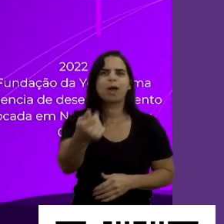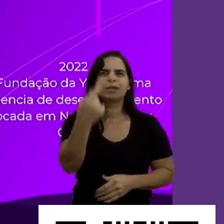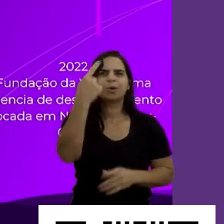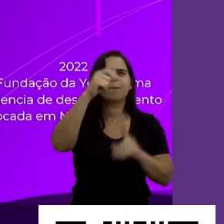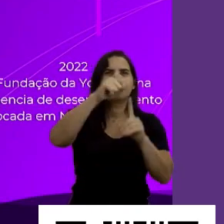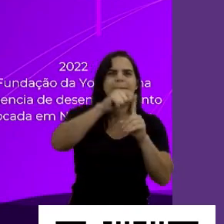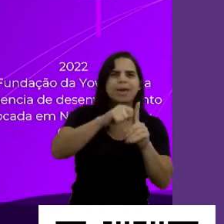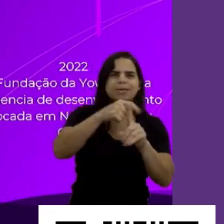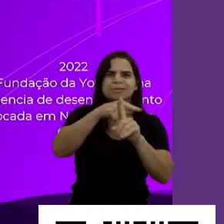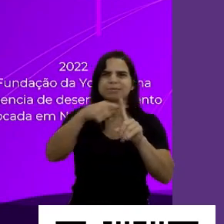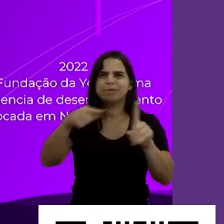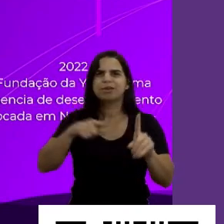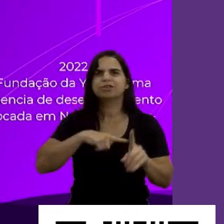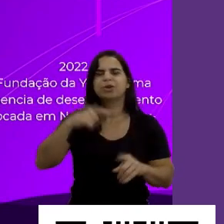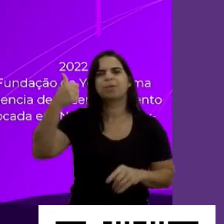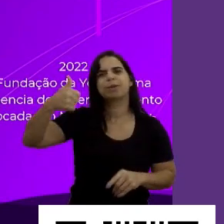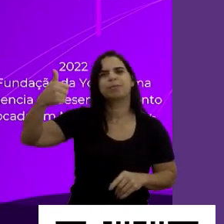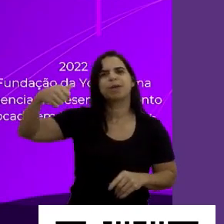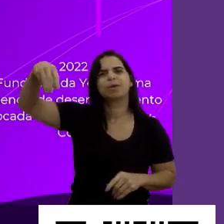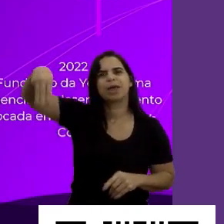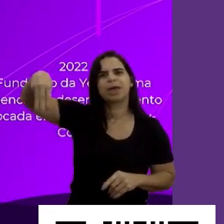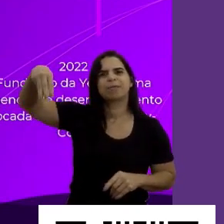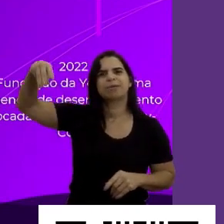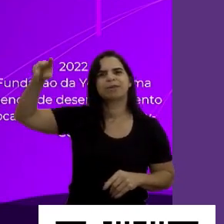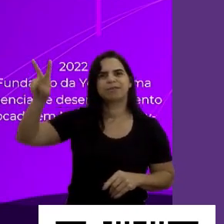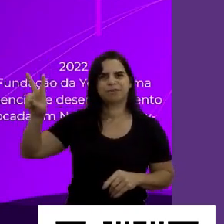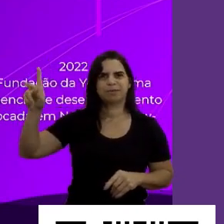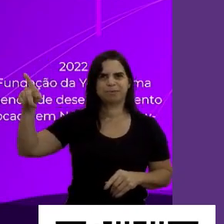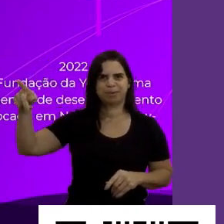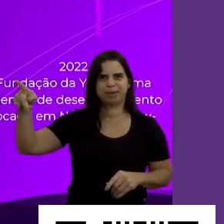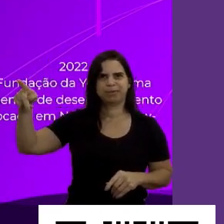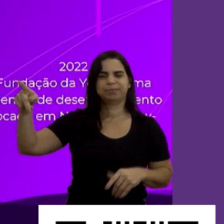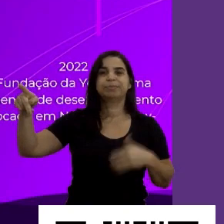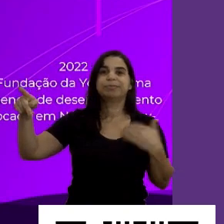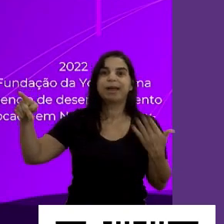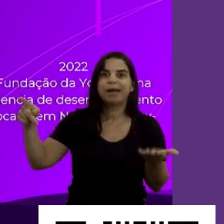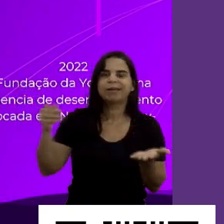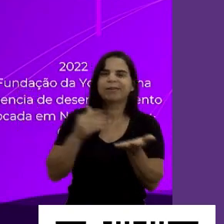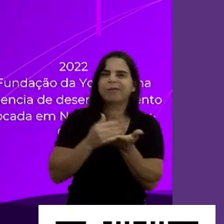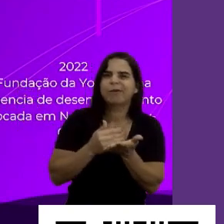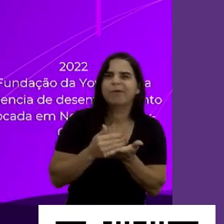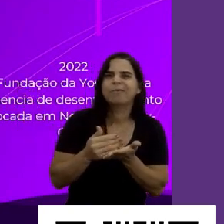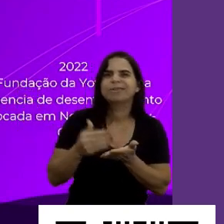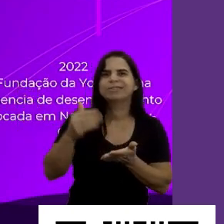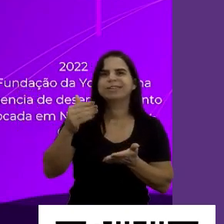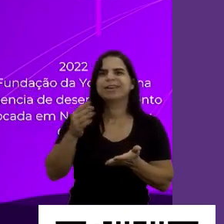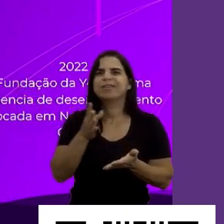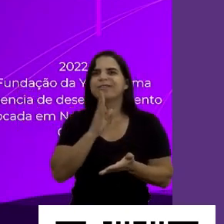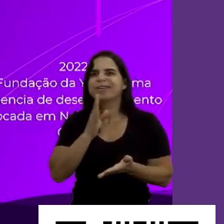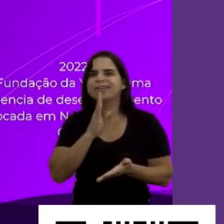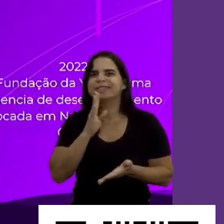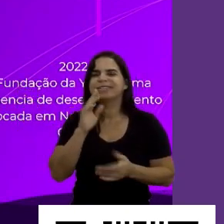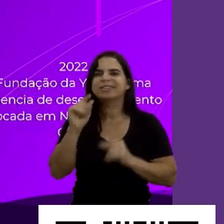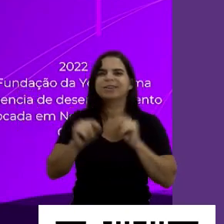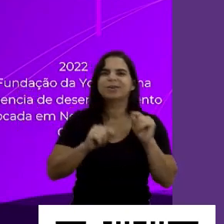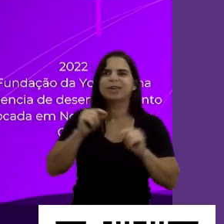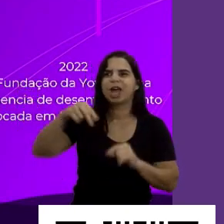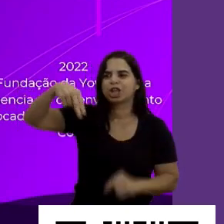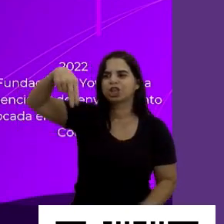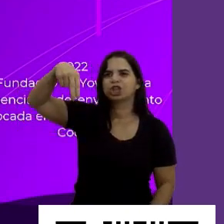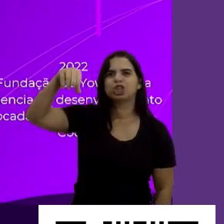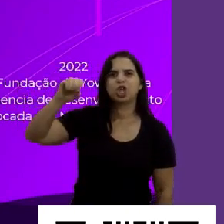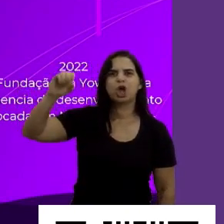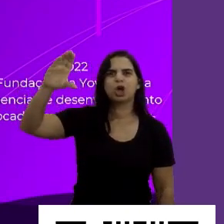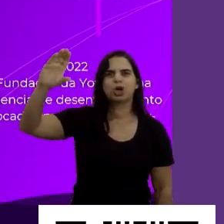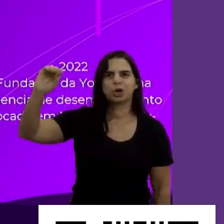tinha o nosso primeiro MVP então é aí que eu fui conheci o que é no code é o que o Renato fala e